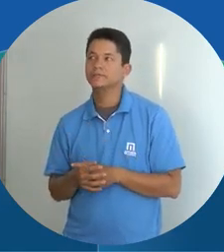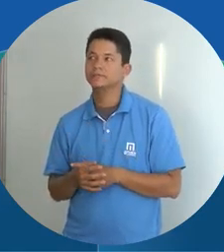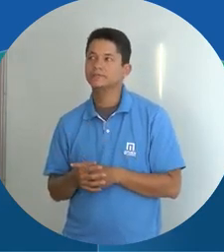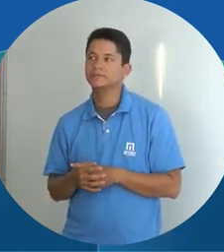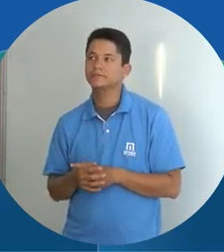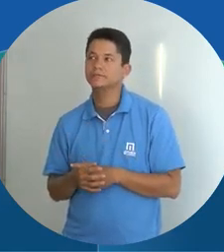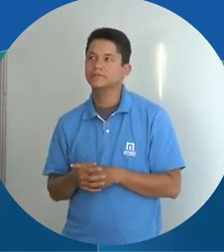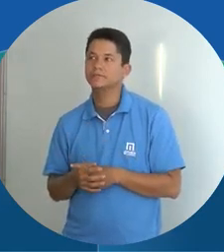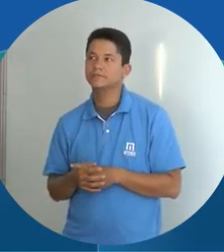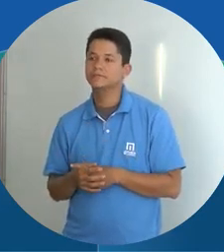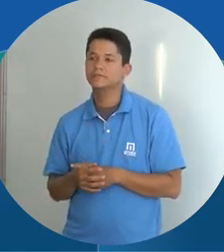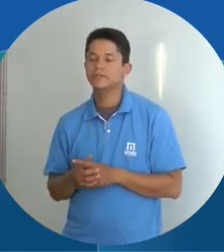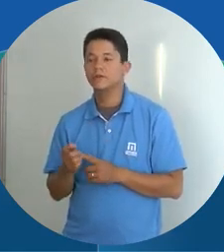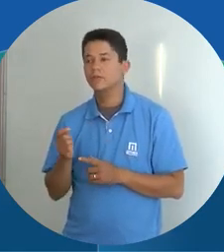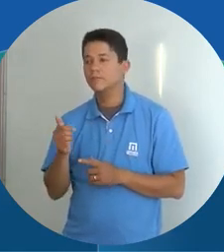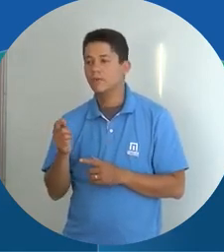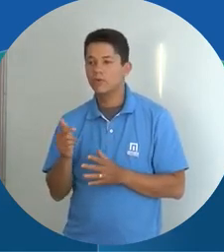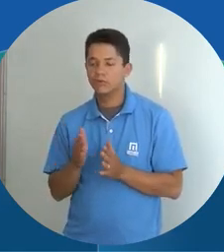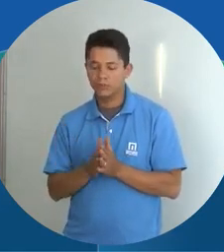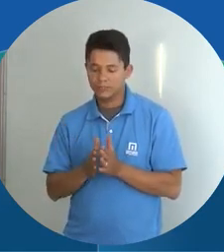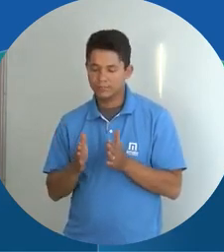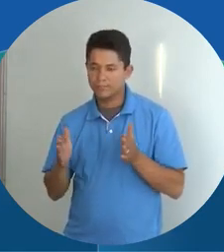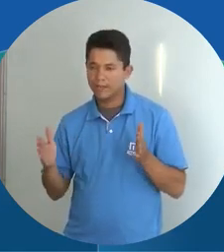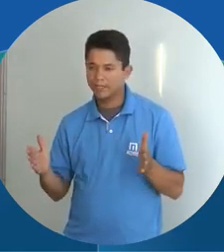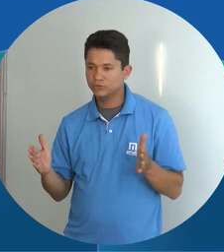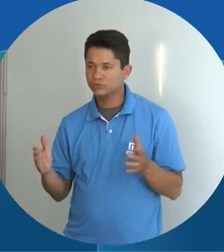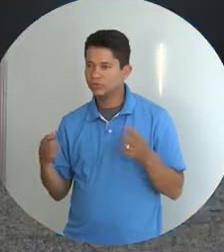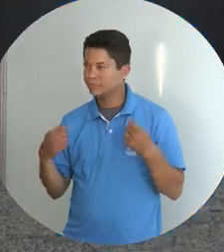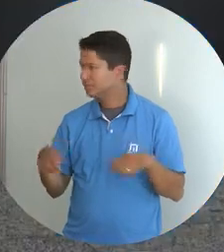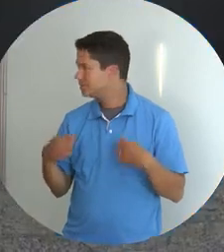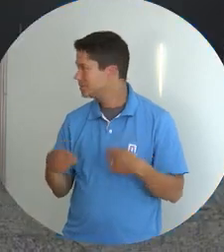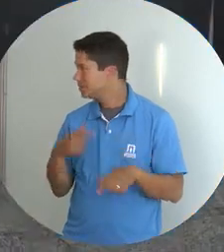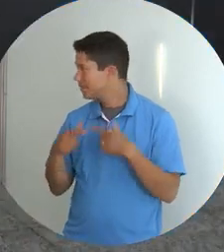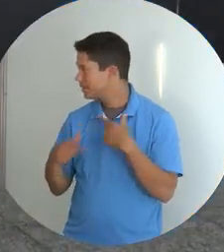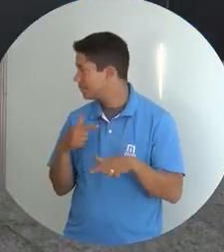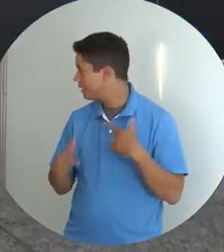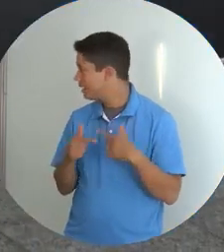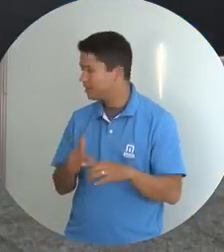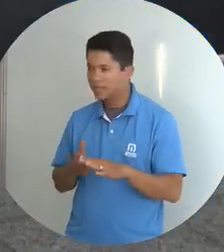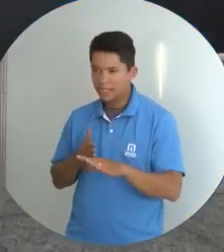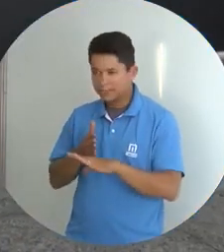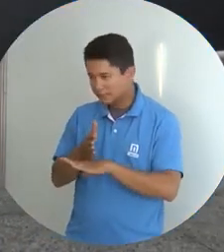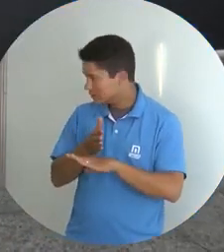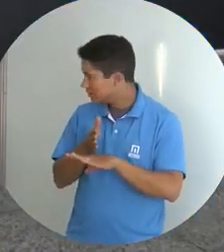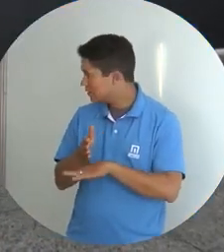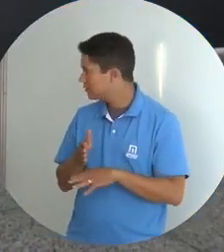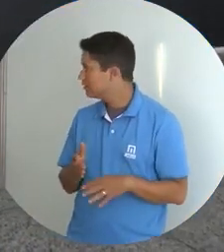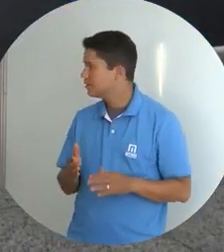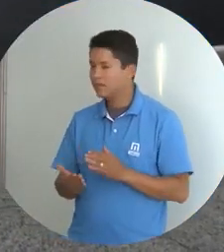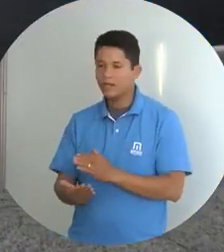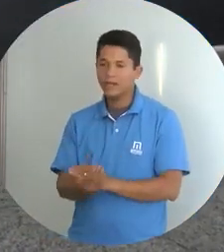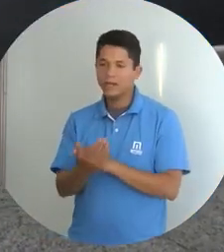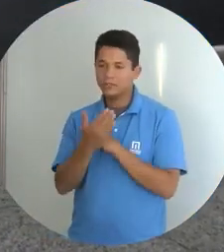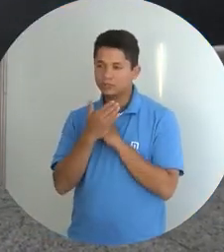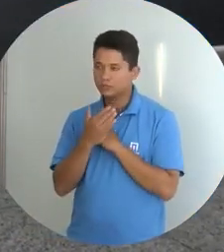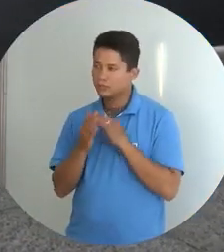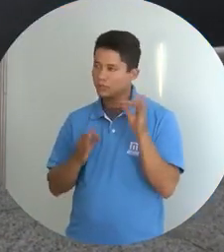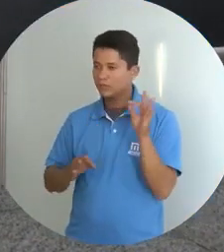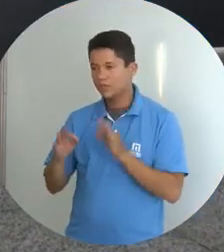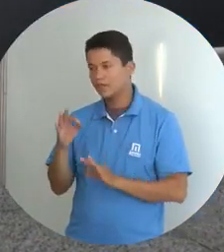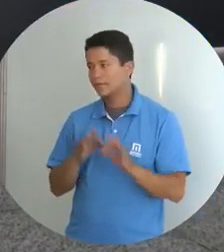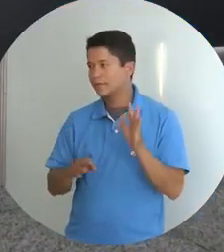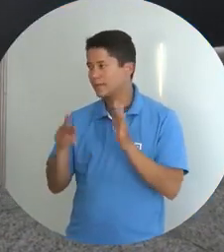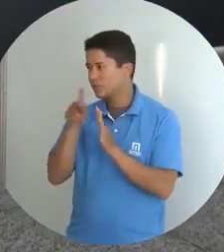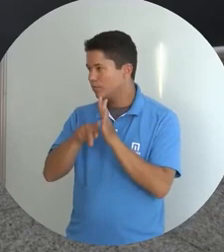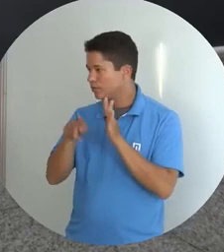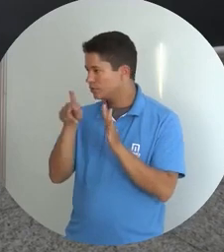pouca espaço que a gente precisa para trabalhar e acessar ajudou ao projeto,